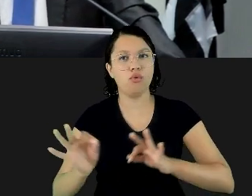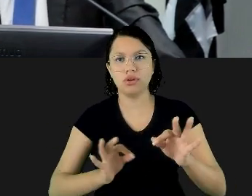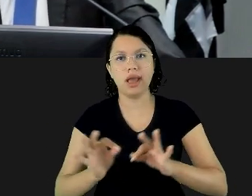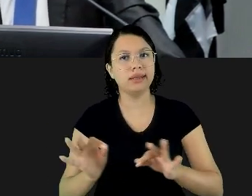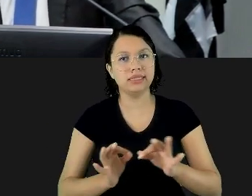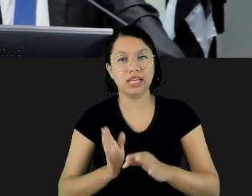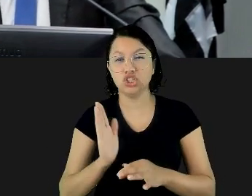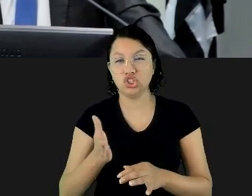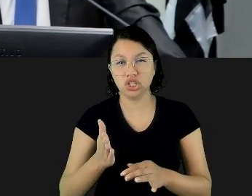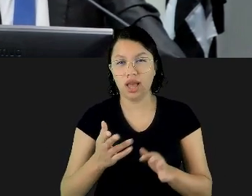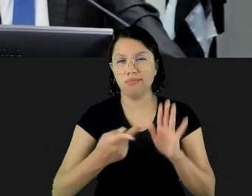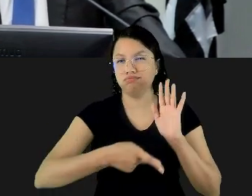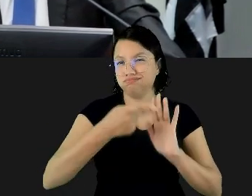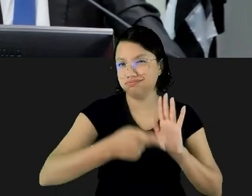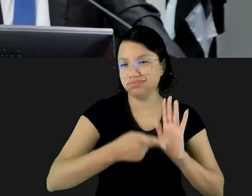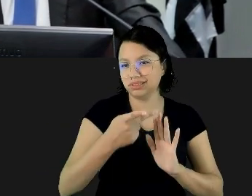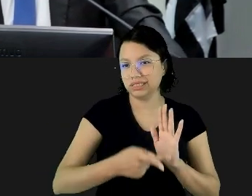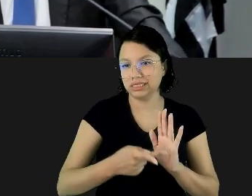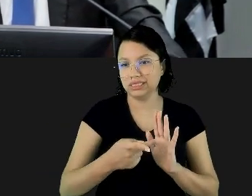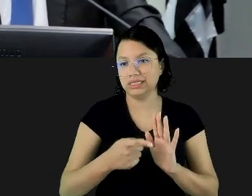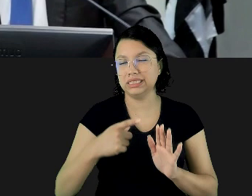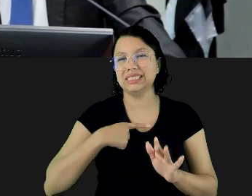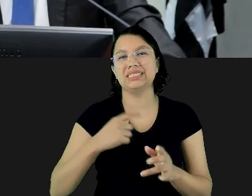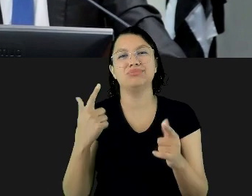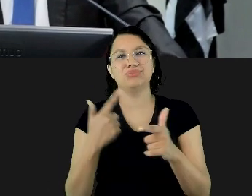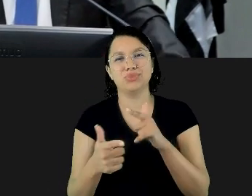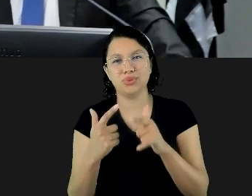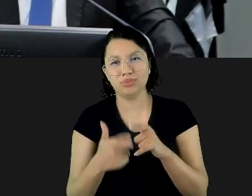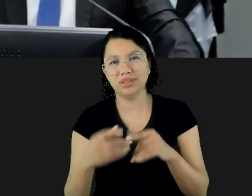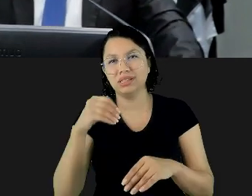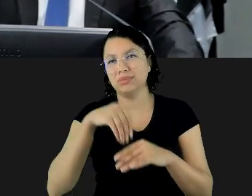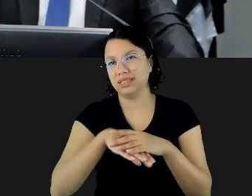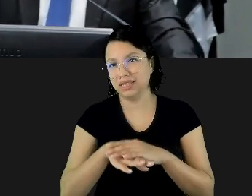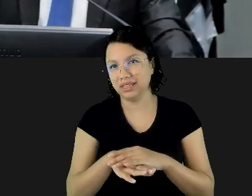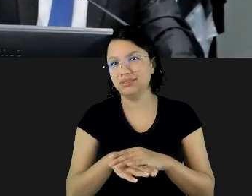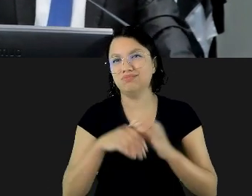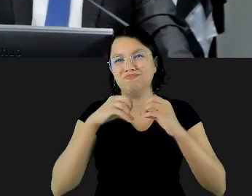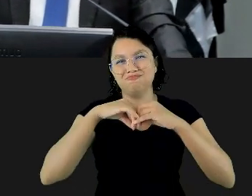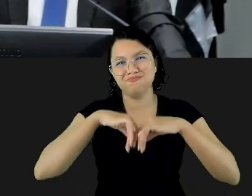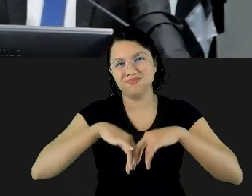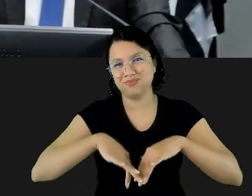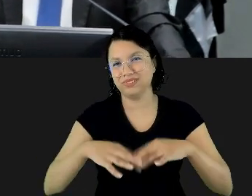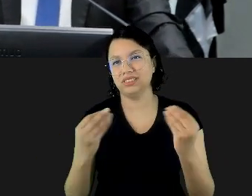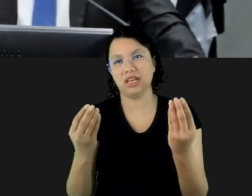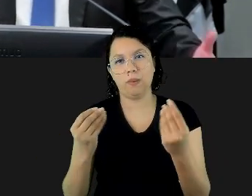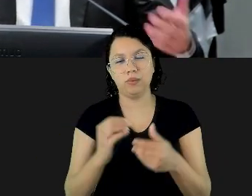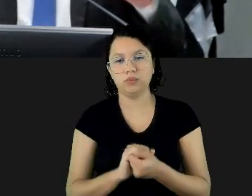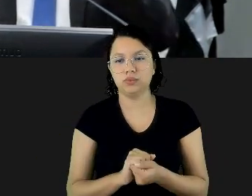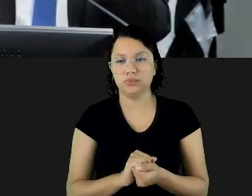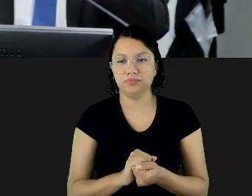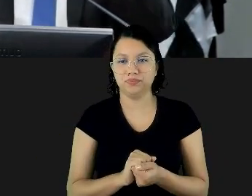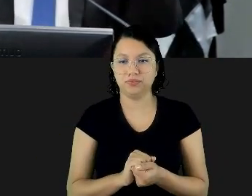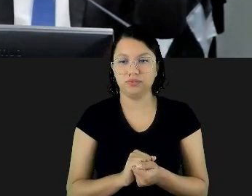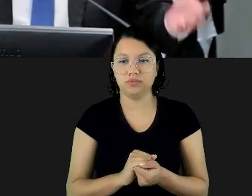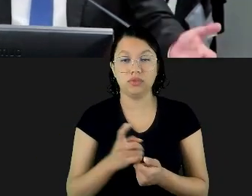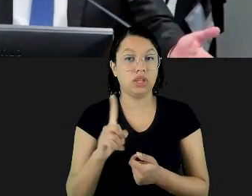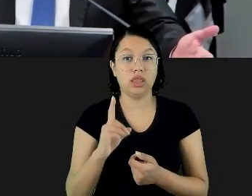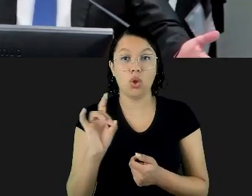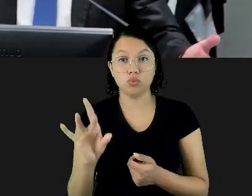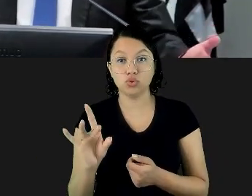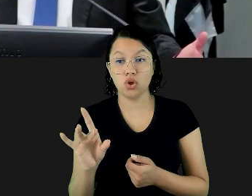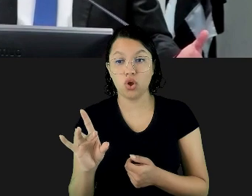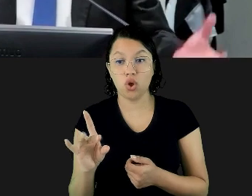pré-planejada, ela dá um nó dentro dela mesmo, e isso prejudica muito, não só os